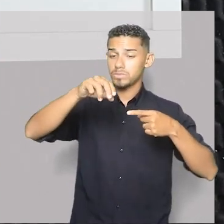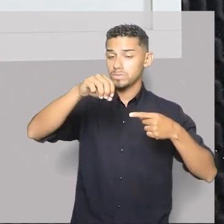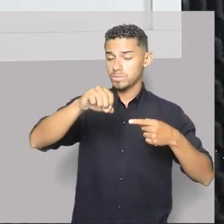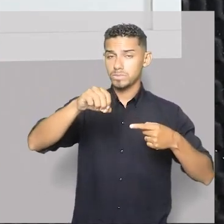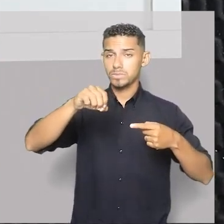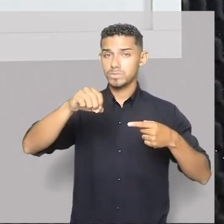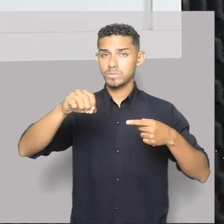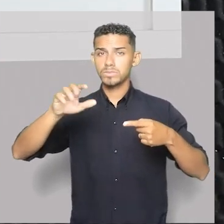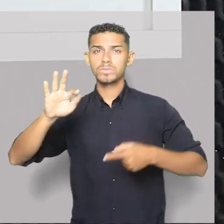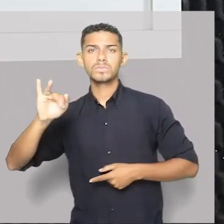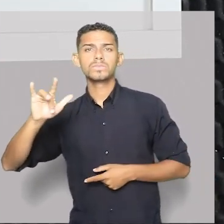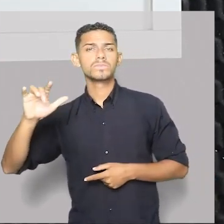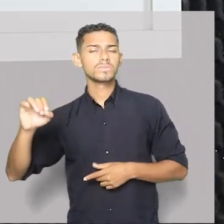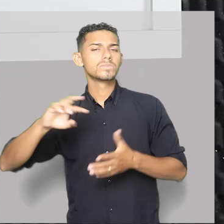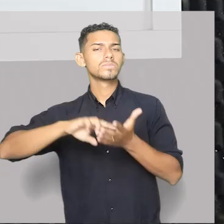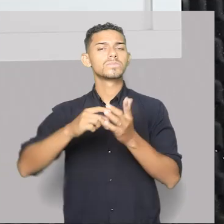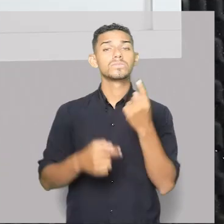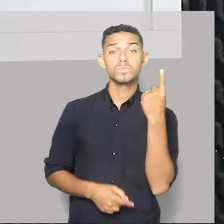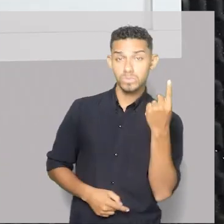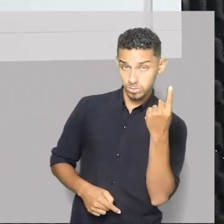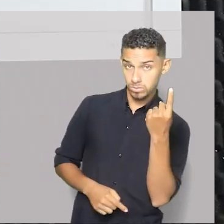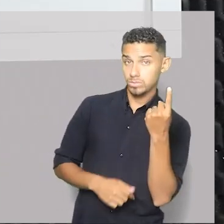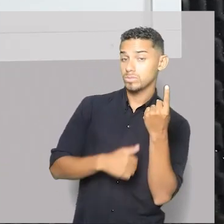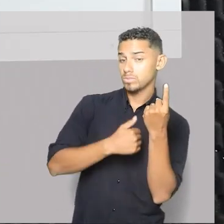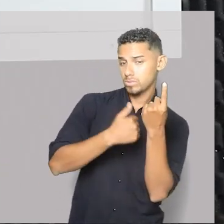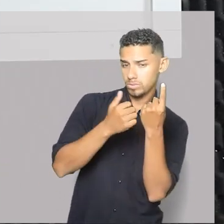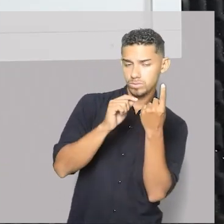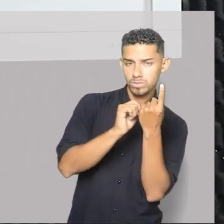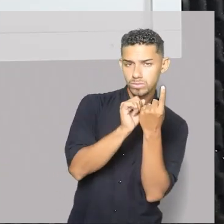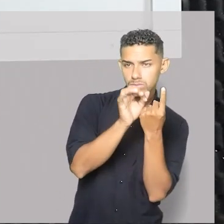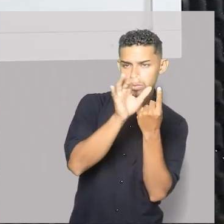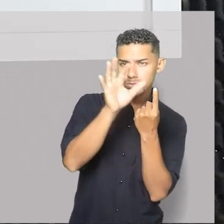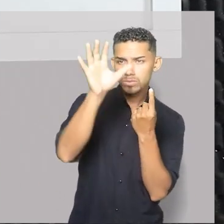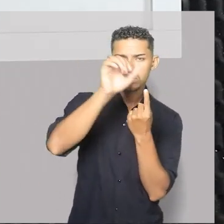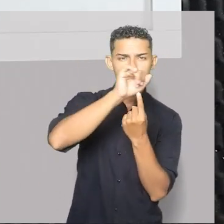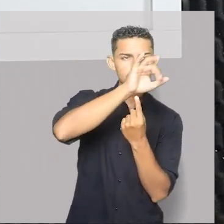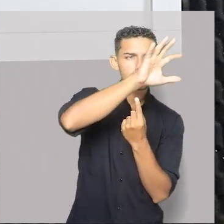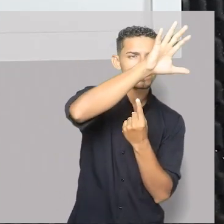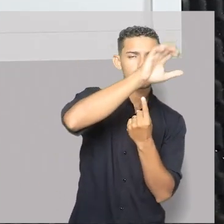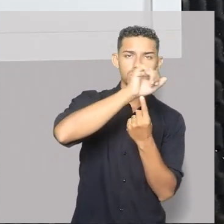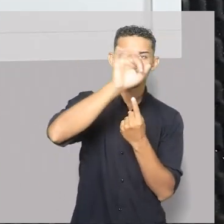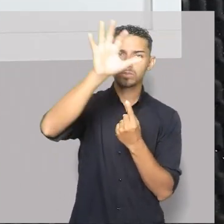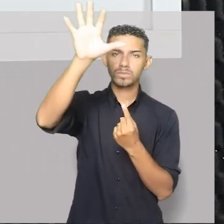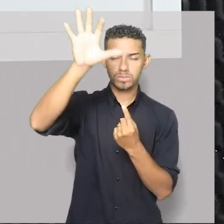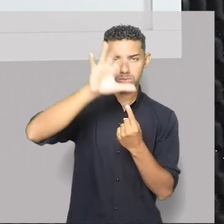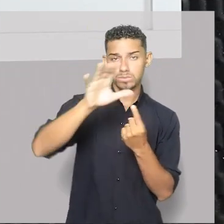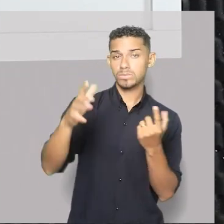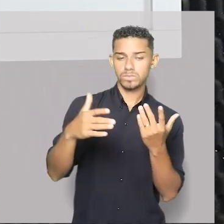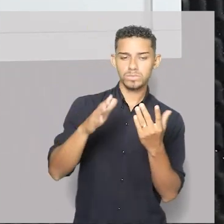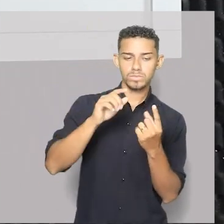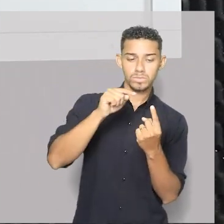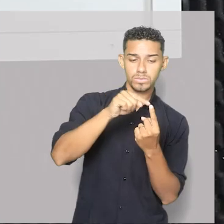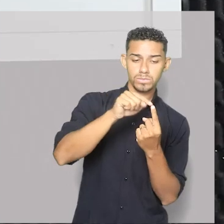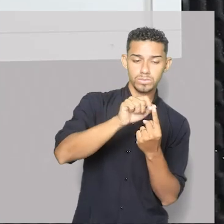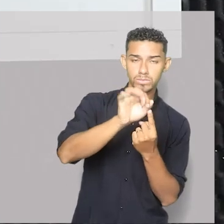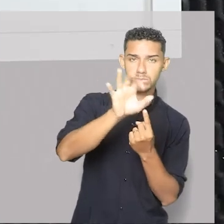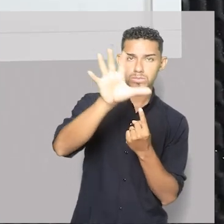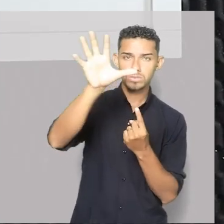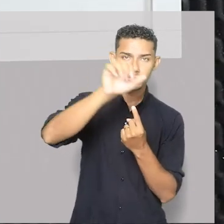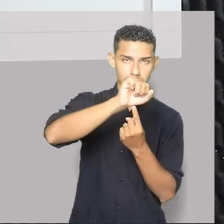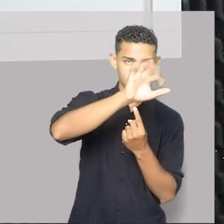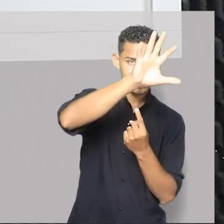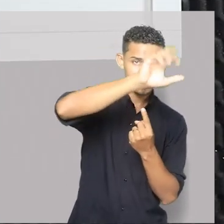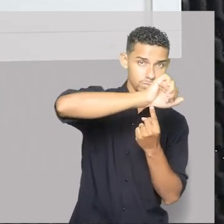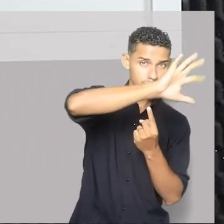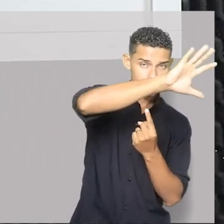ele inclui um ancestral e todos os descendentes a partir, né, daquele